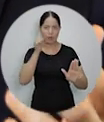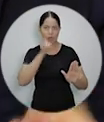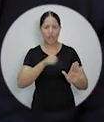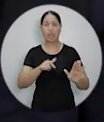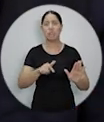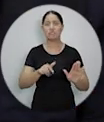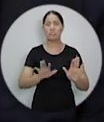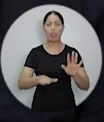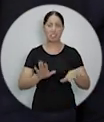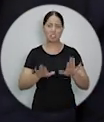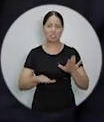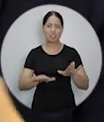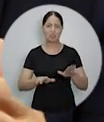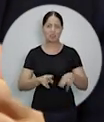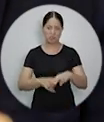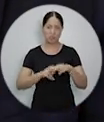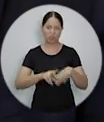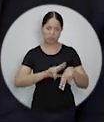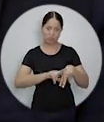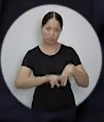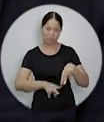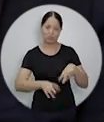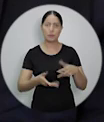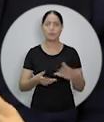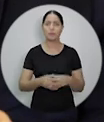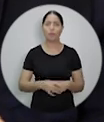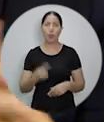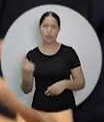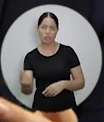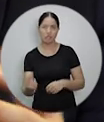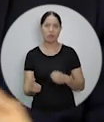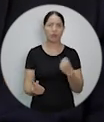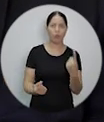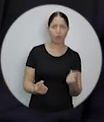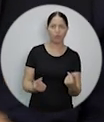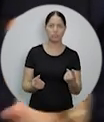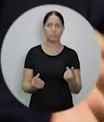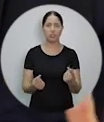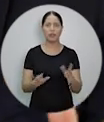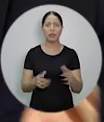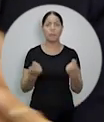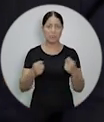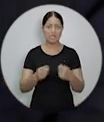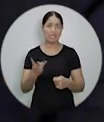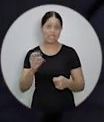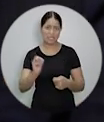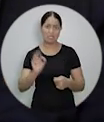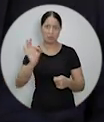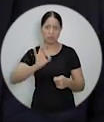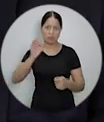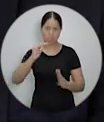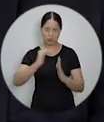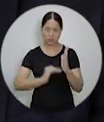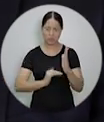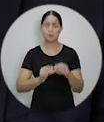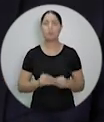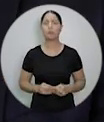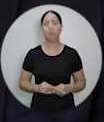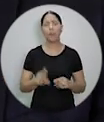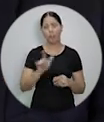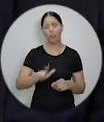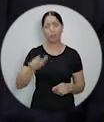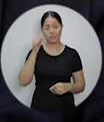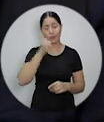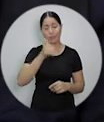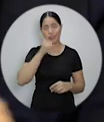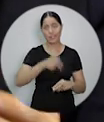mulheres. Pode ser também considerado uma distinção por gênero, deveria ser um gênero ou outro, não ter menos de